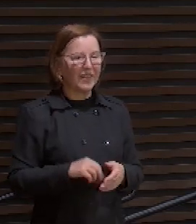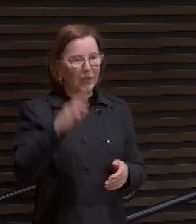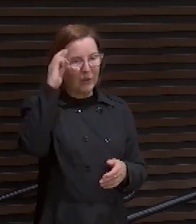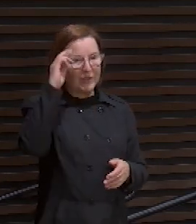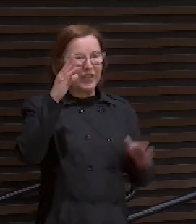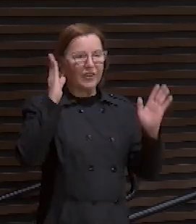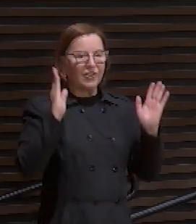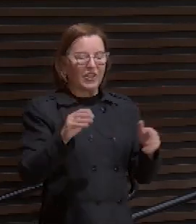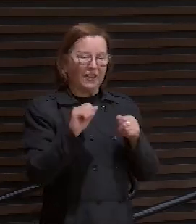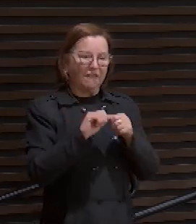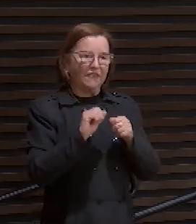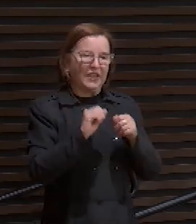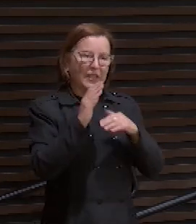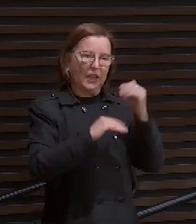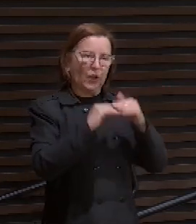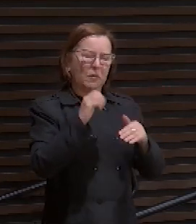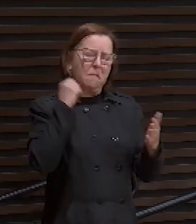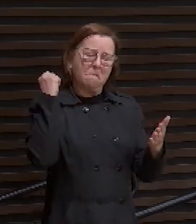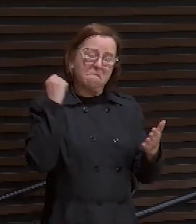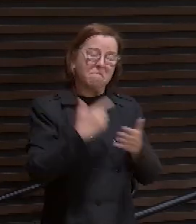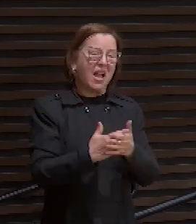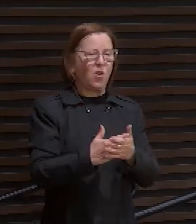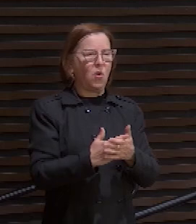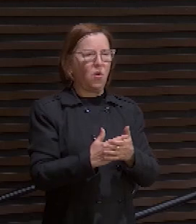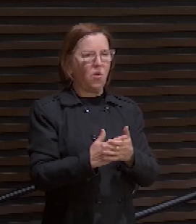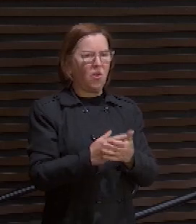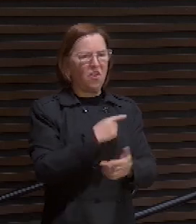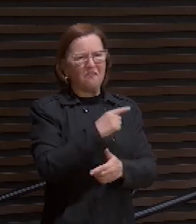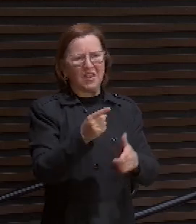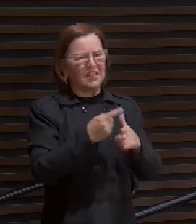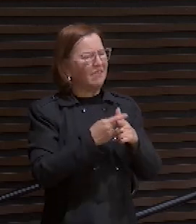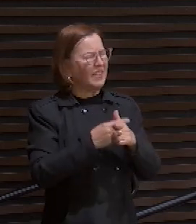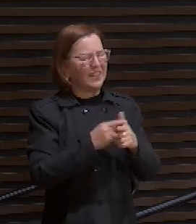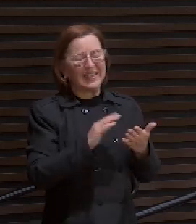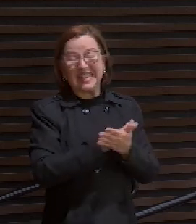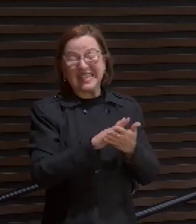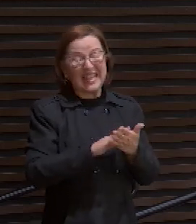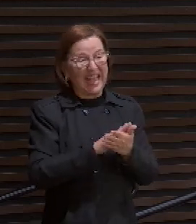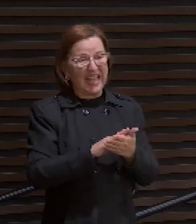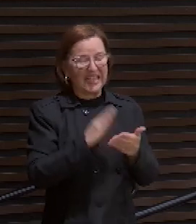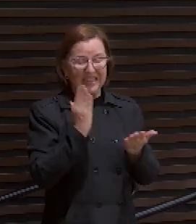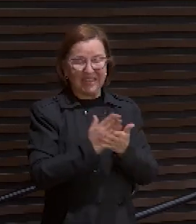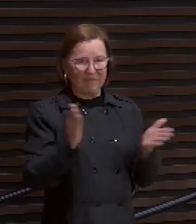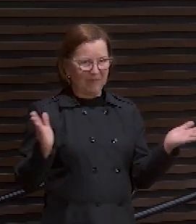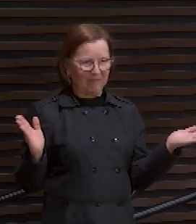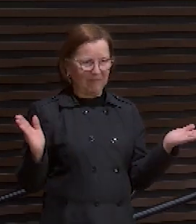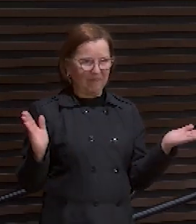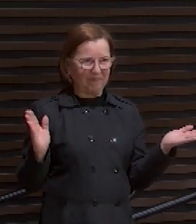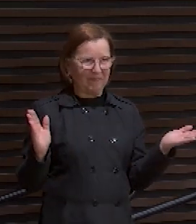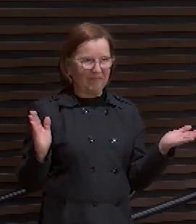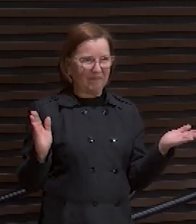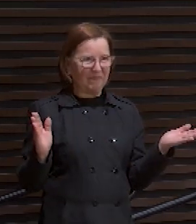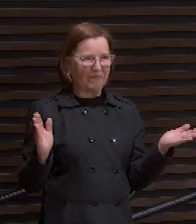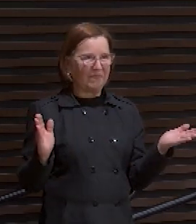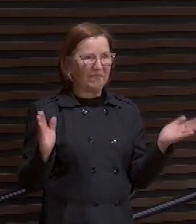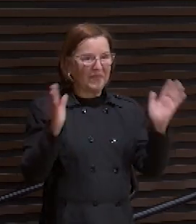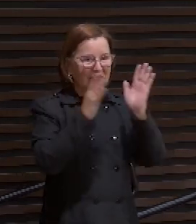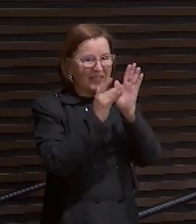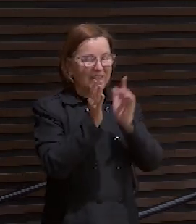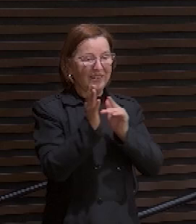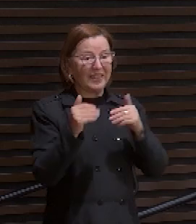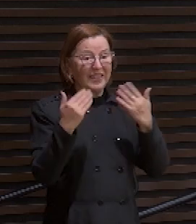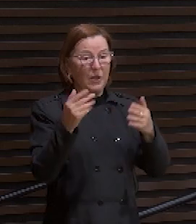preço. Quanto você deve? Acabou. Acabou. Ele deu